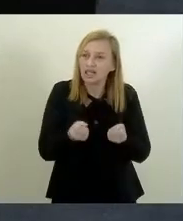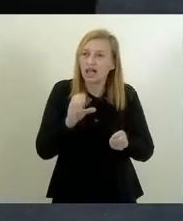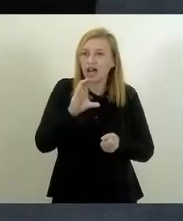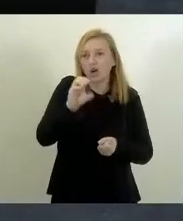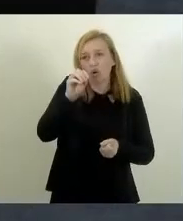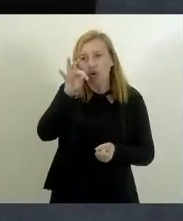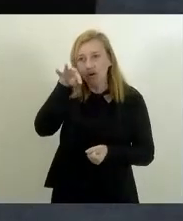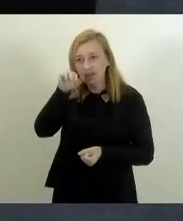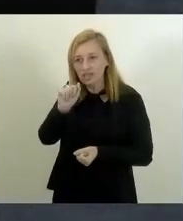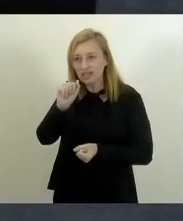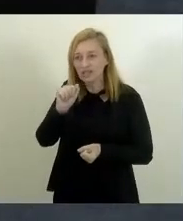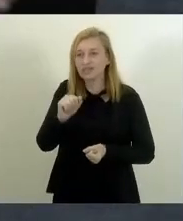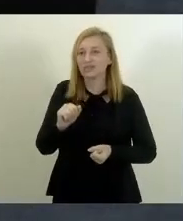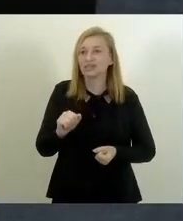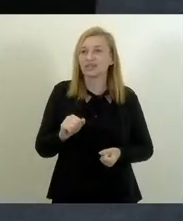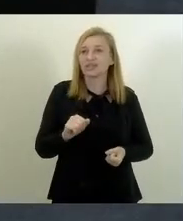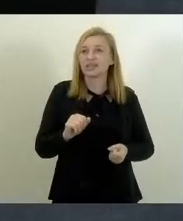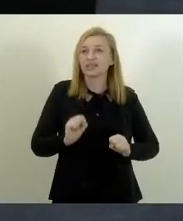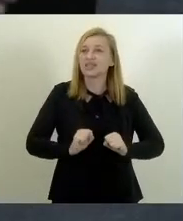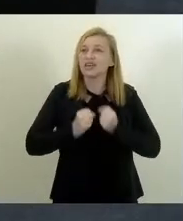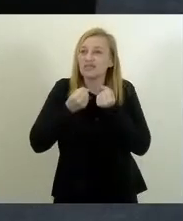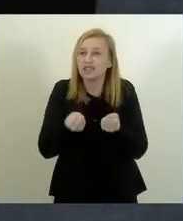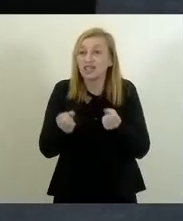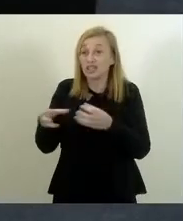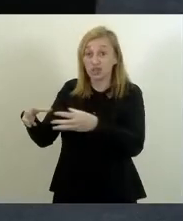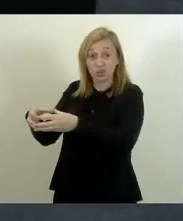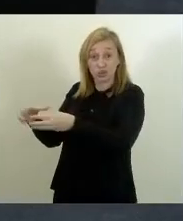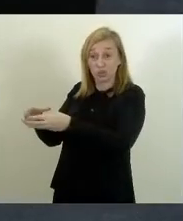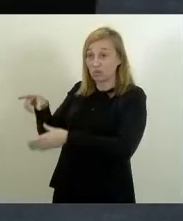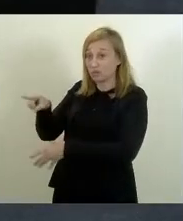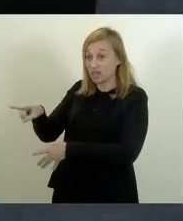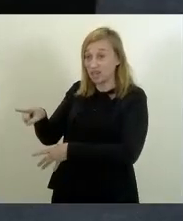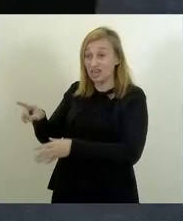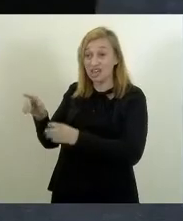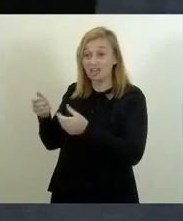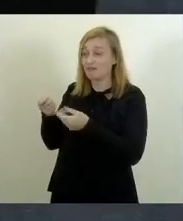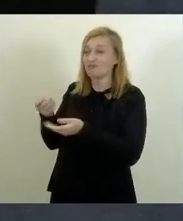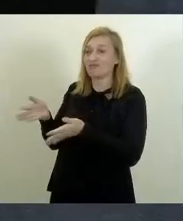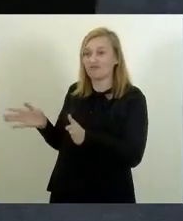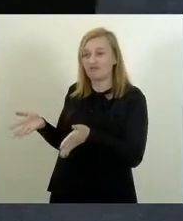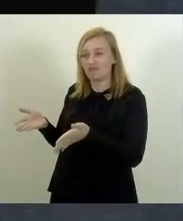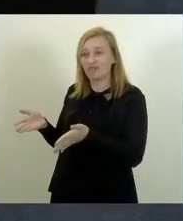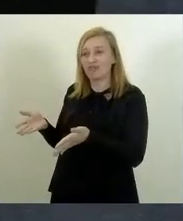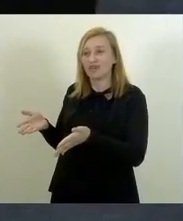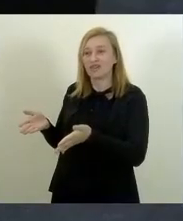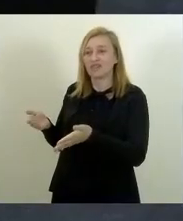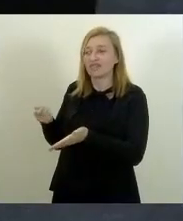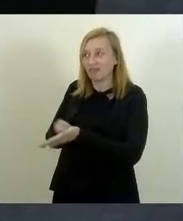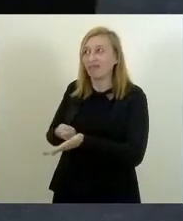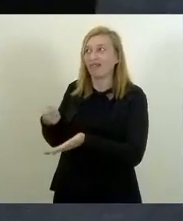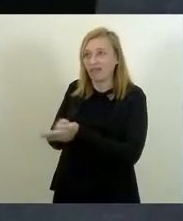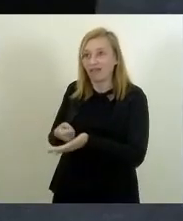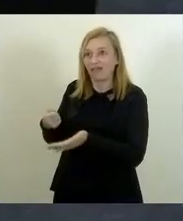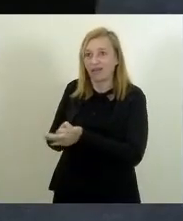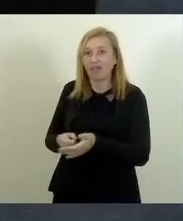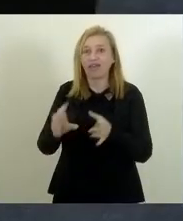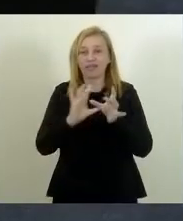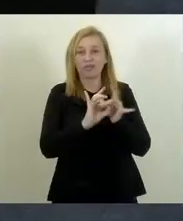está defendendo esses grupos que insistem em promover esse Vossa Excelência é